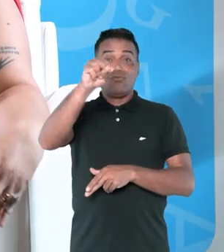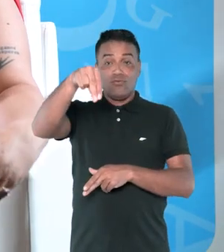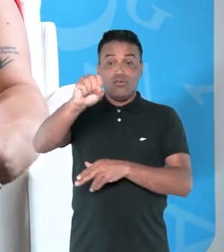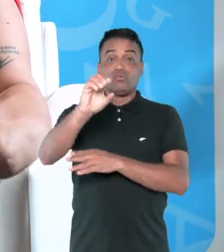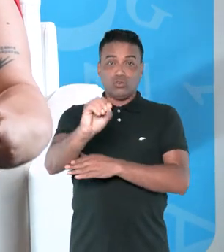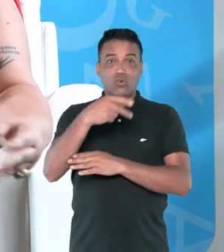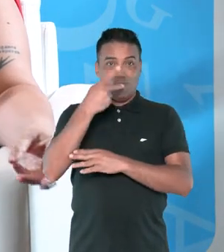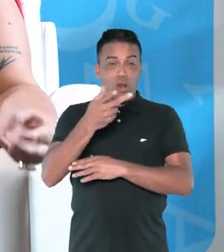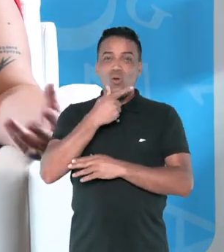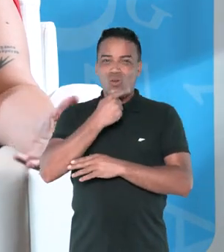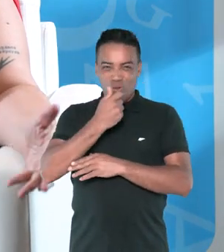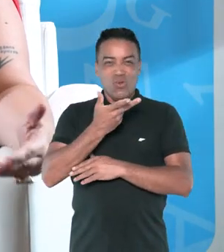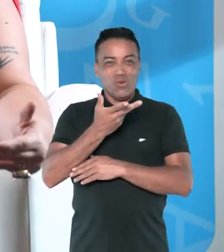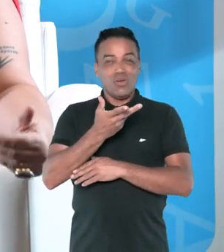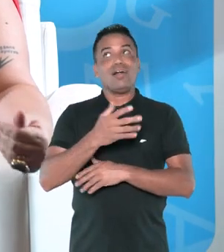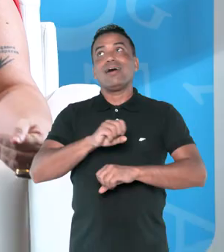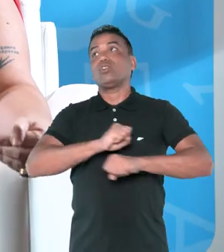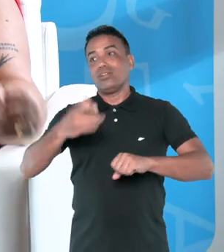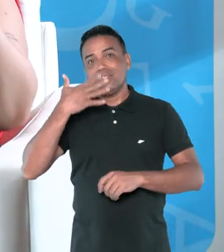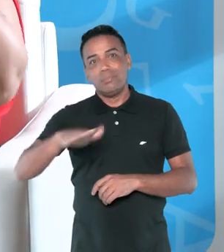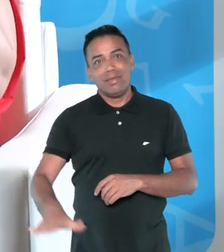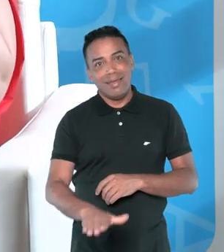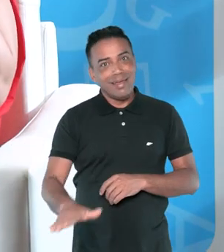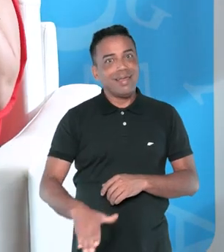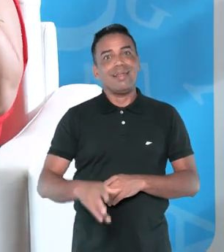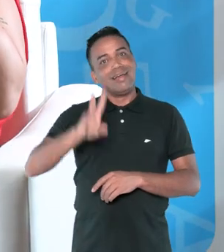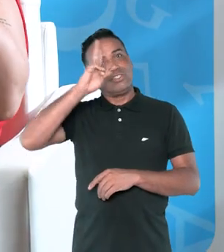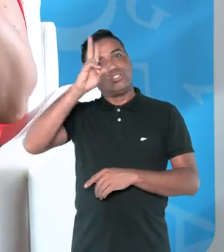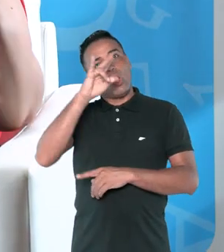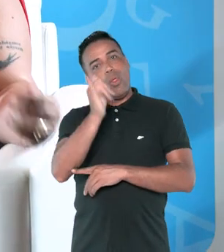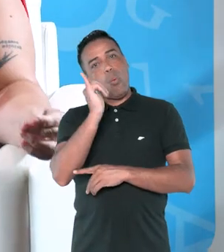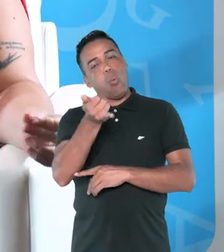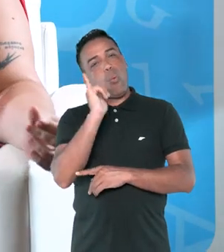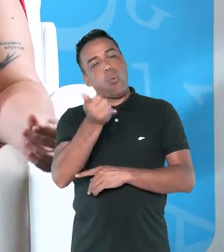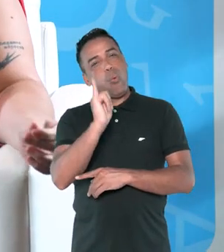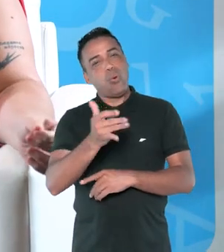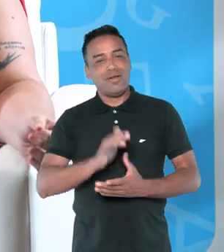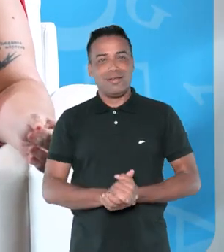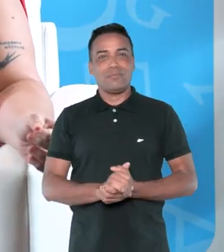pequena é contar histórias. E é desde pequena mesmo, porque aconteceu